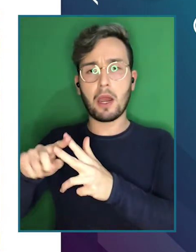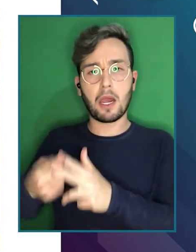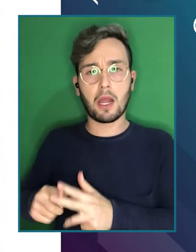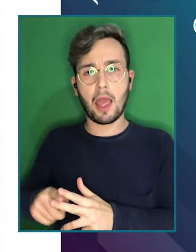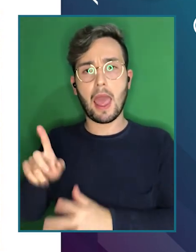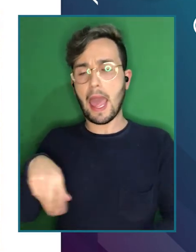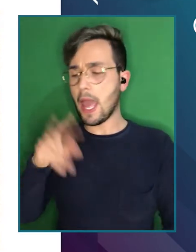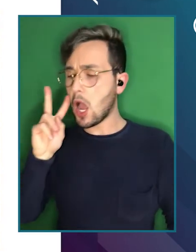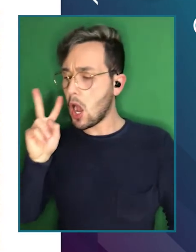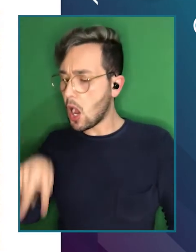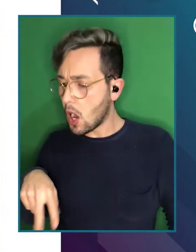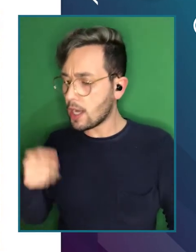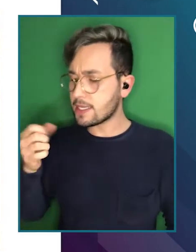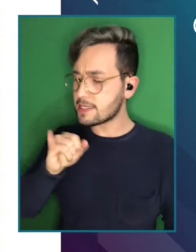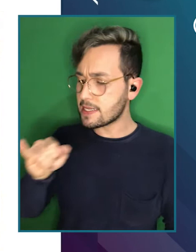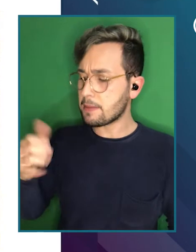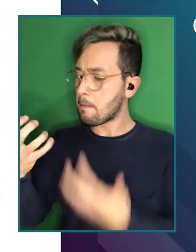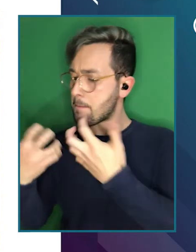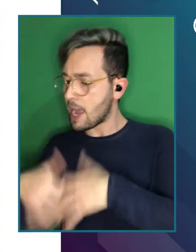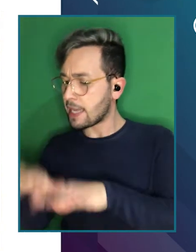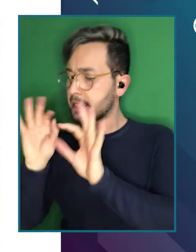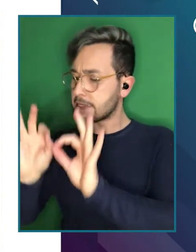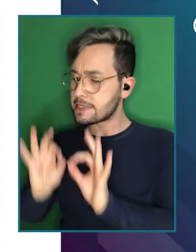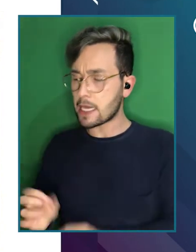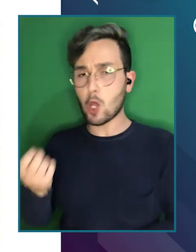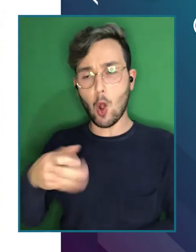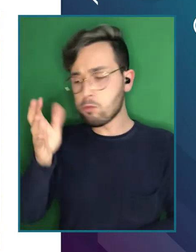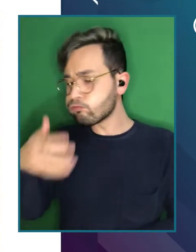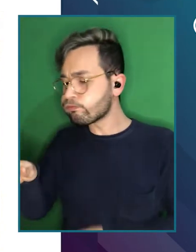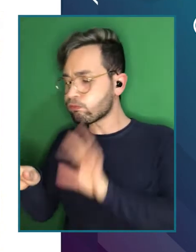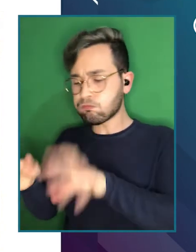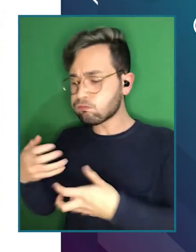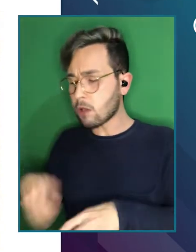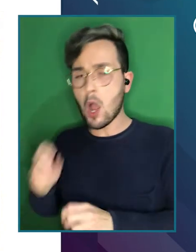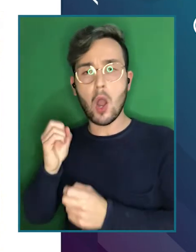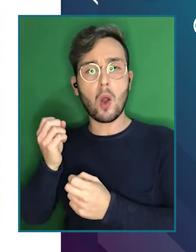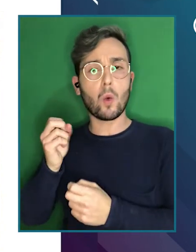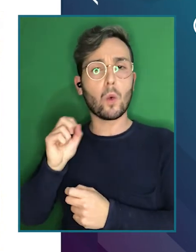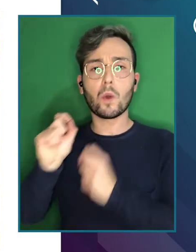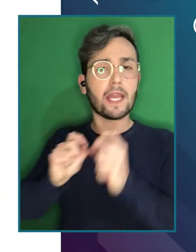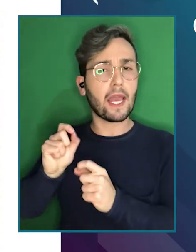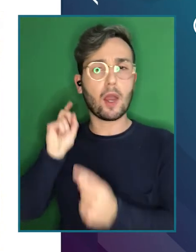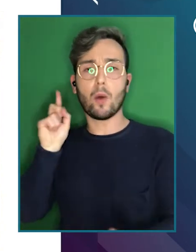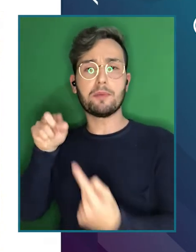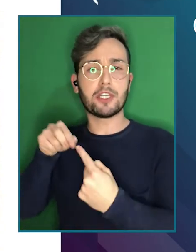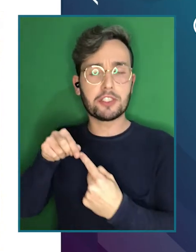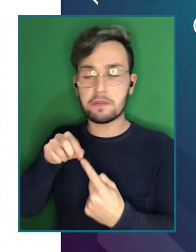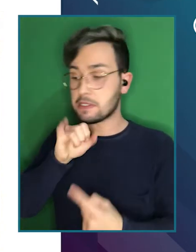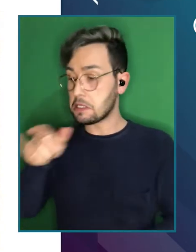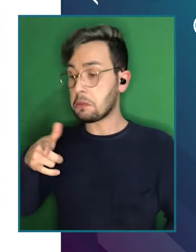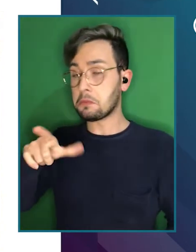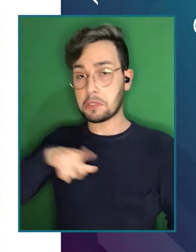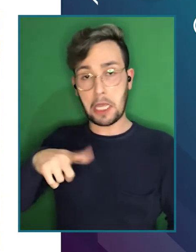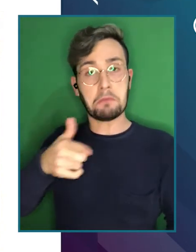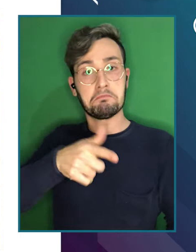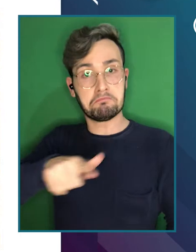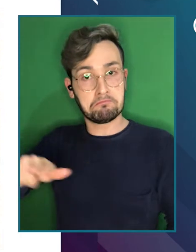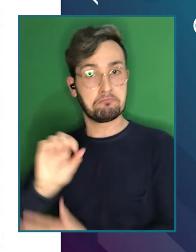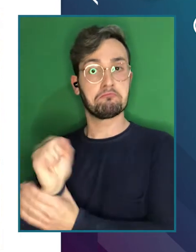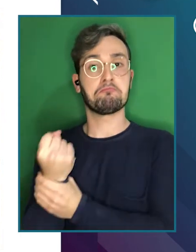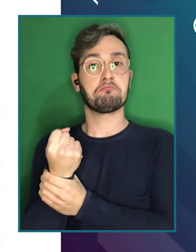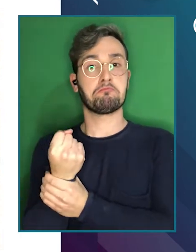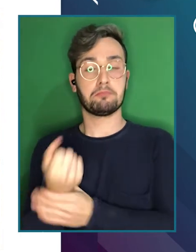onde se realiza exames detalhados dos equipamentos ou de suas partes com o objetivo de assegurar que os mesmos apresentem